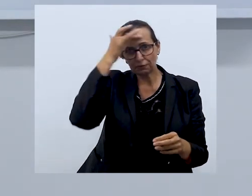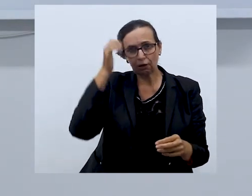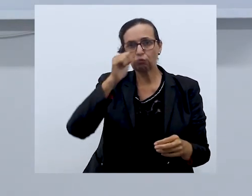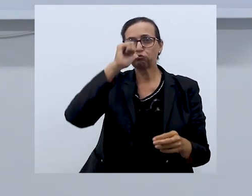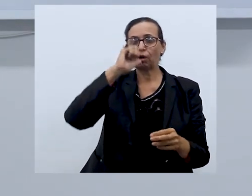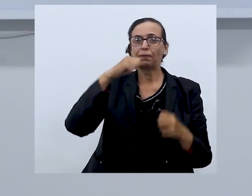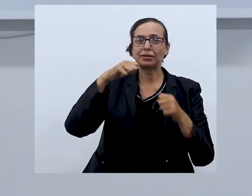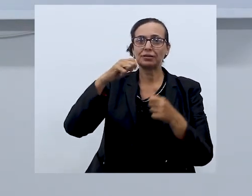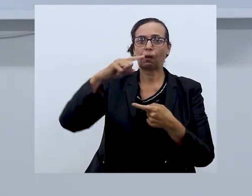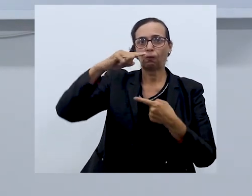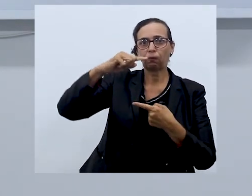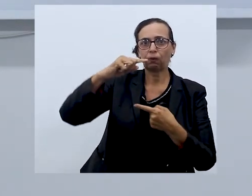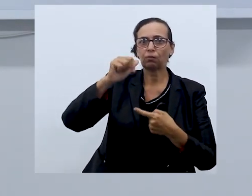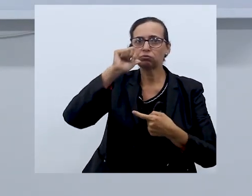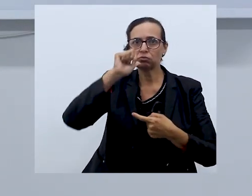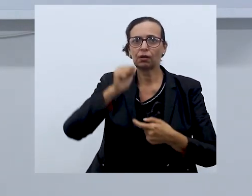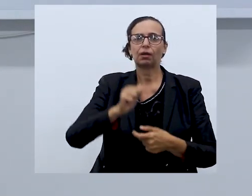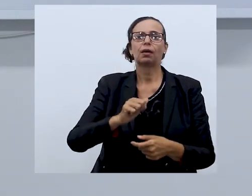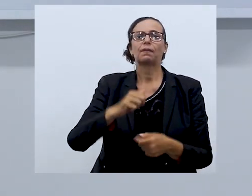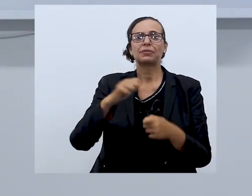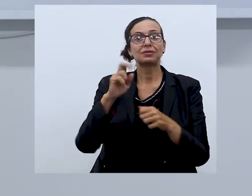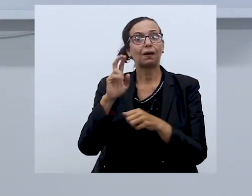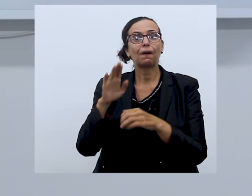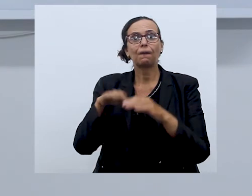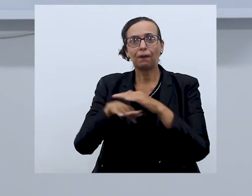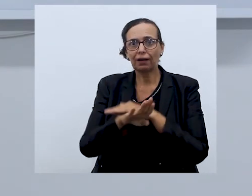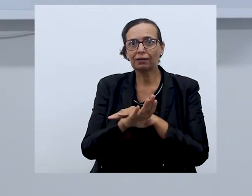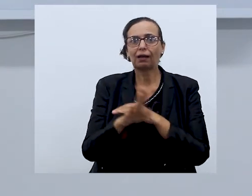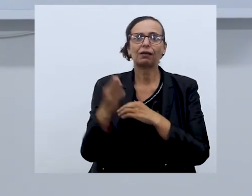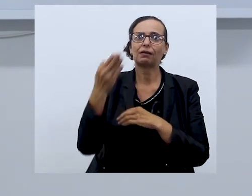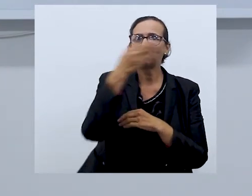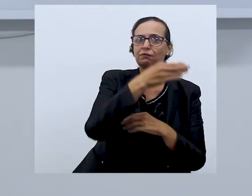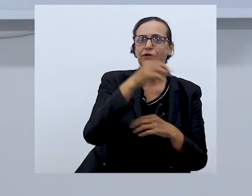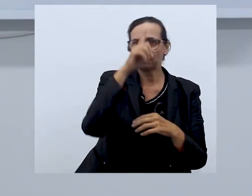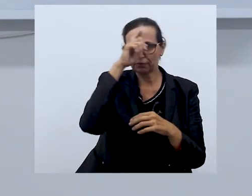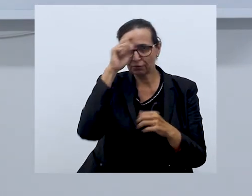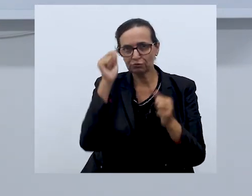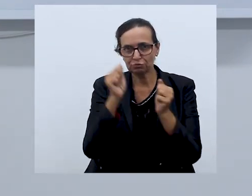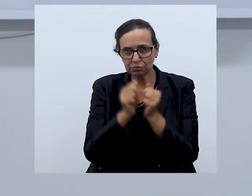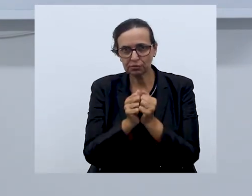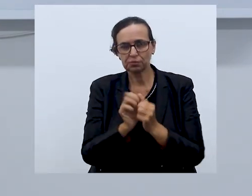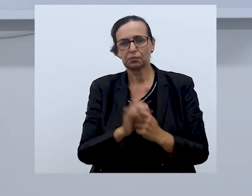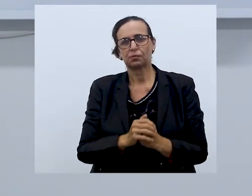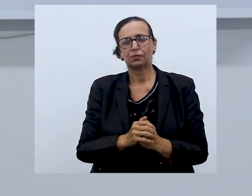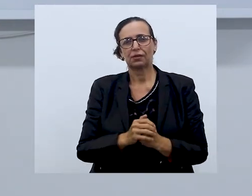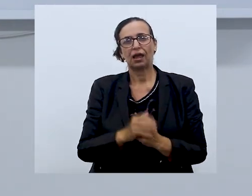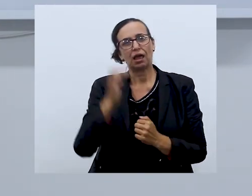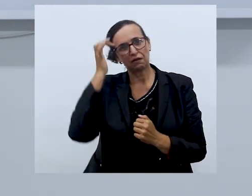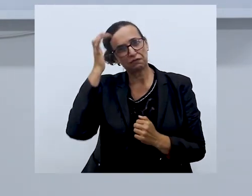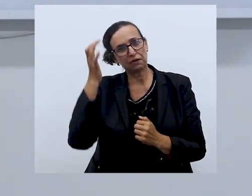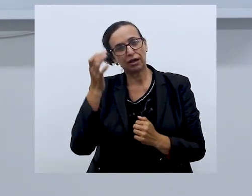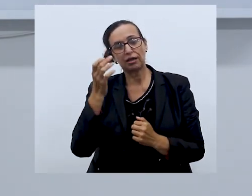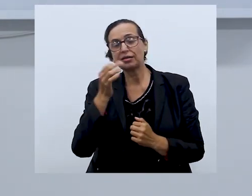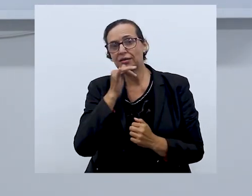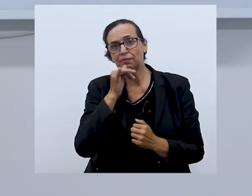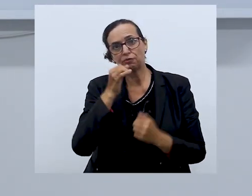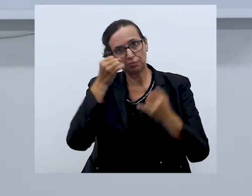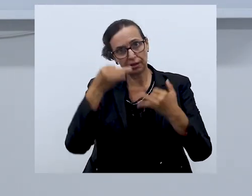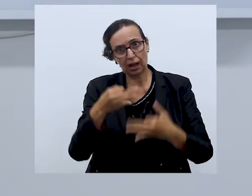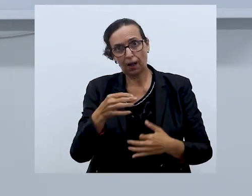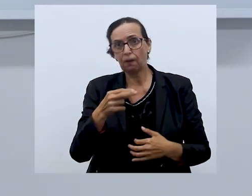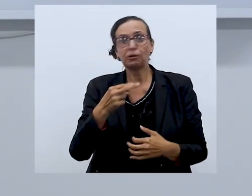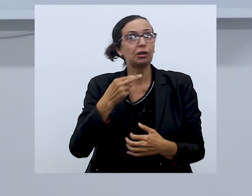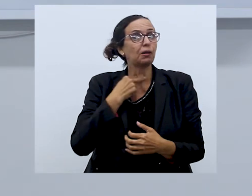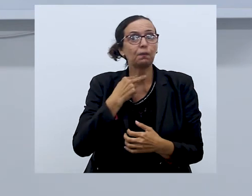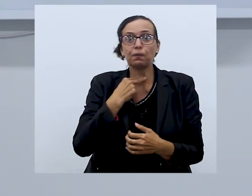Então, por isso, quando a pessoa se envenena, a primeira coisa é você guardar a embalagem do produto que ela ingeriu ou inalou, enfim. É